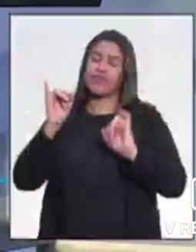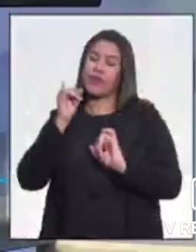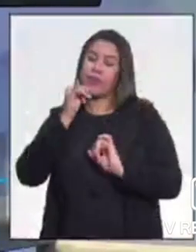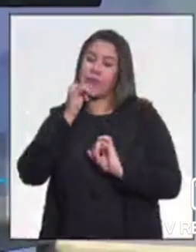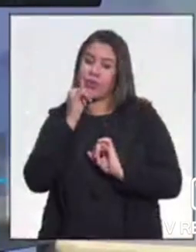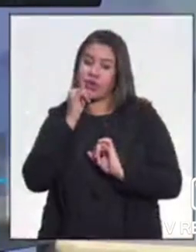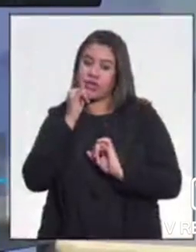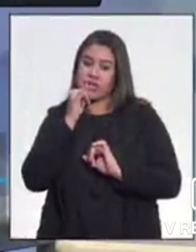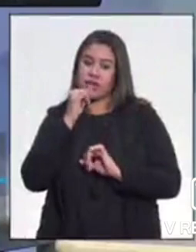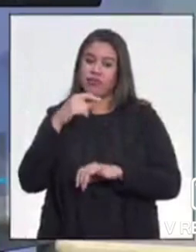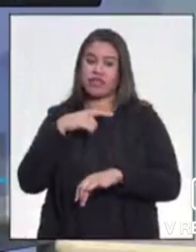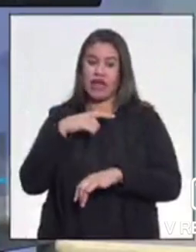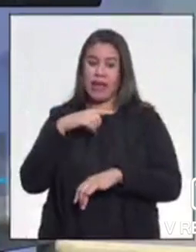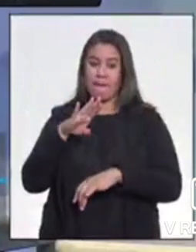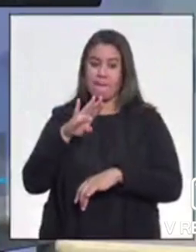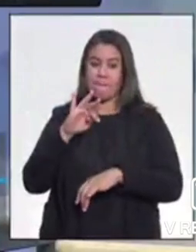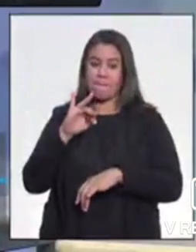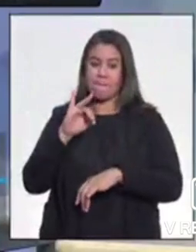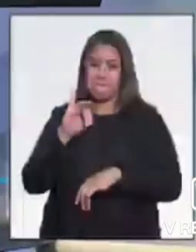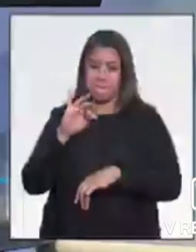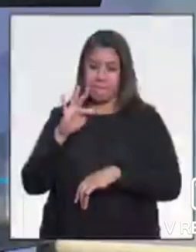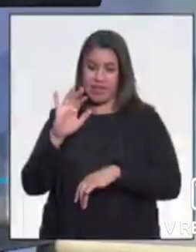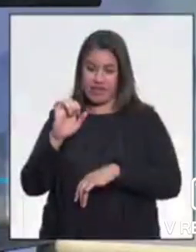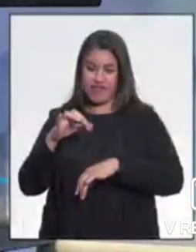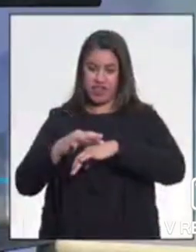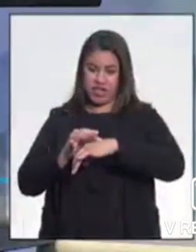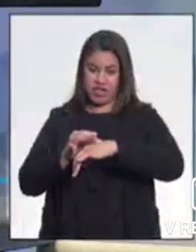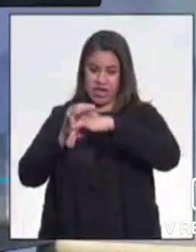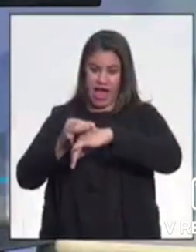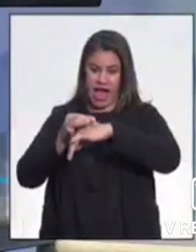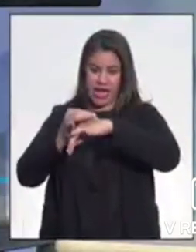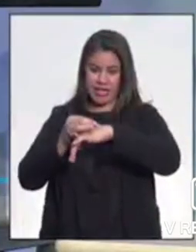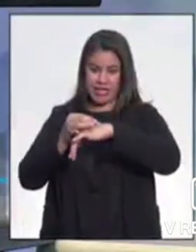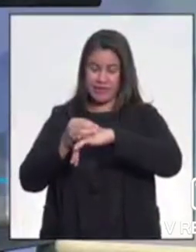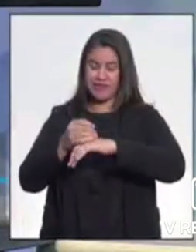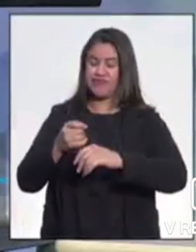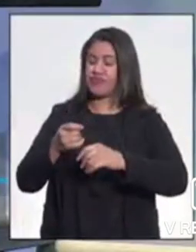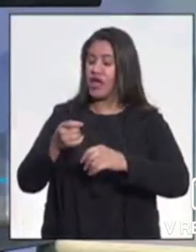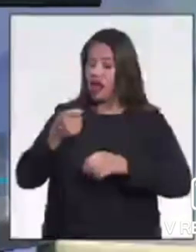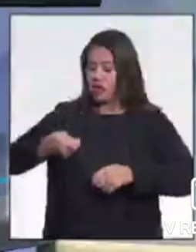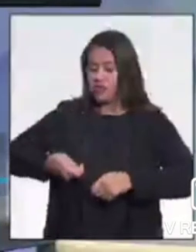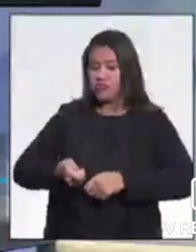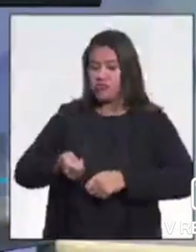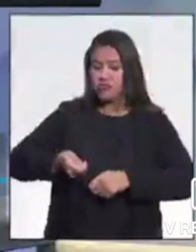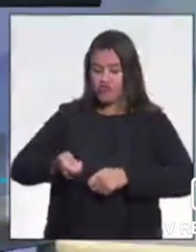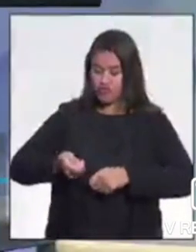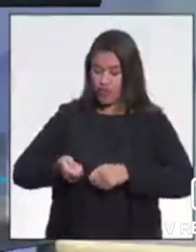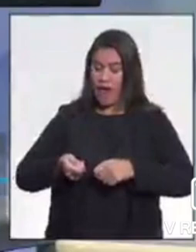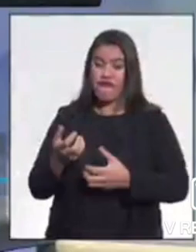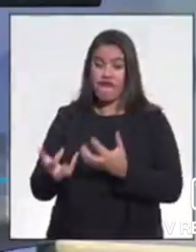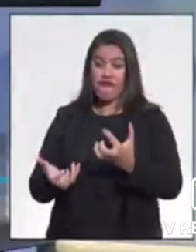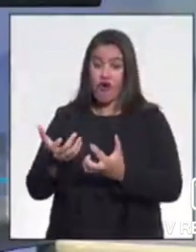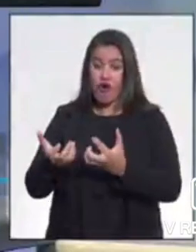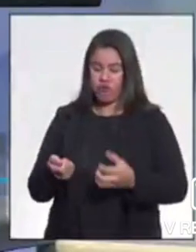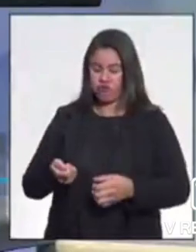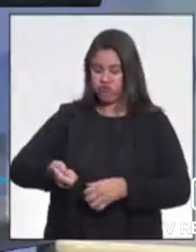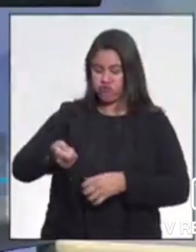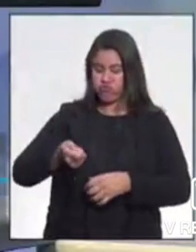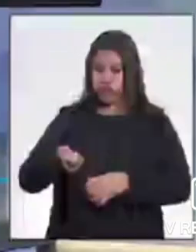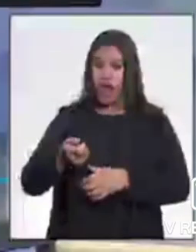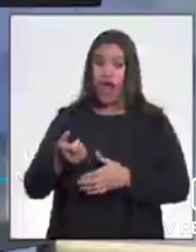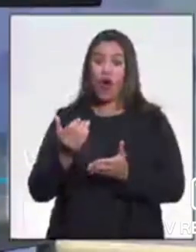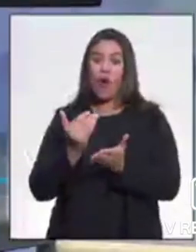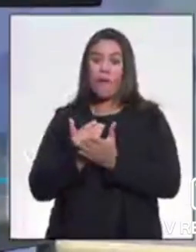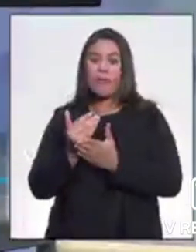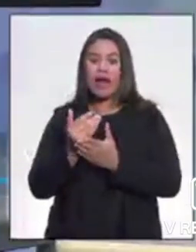exemplo, um bife, né, temperado e colocaram para fritar na panela, na frigideira. Aí ele começa a